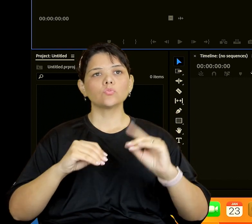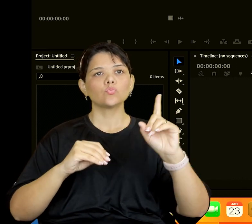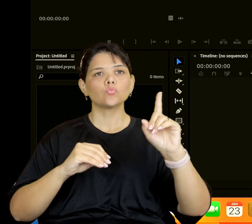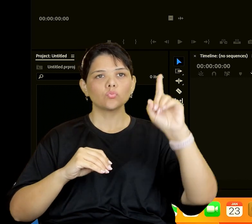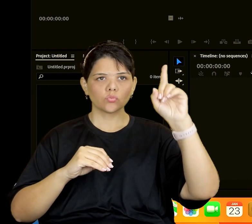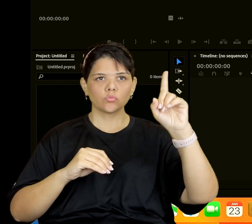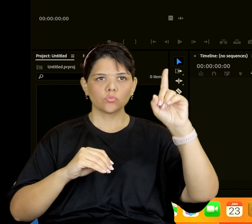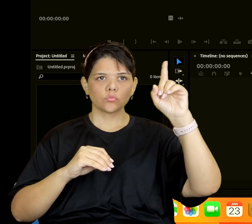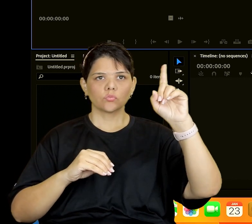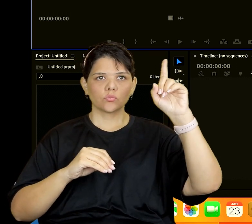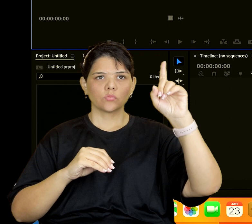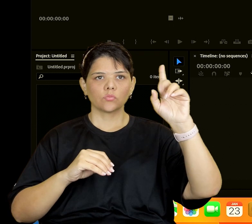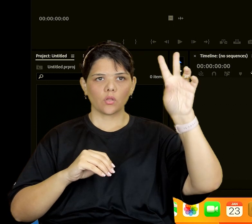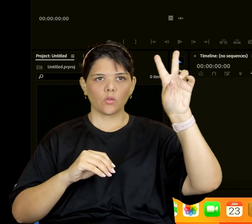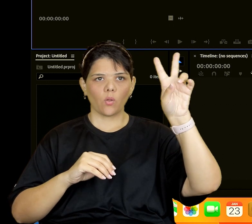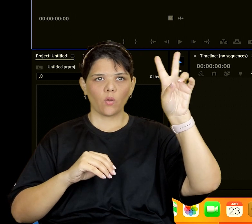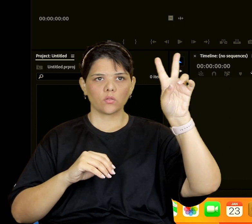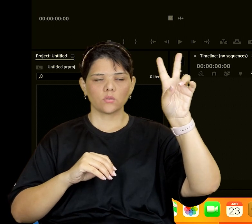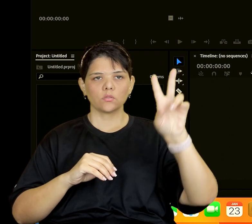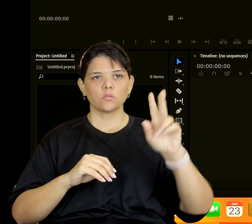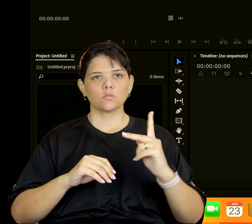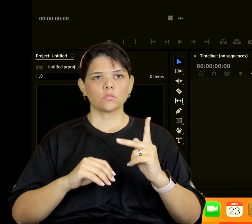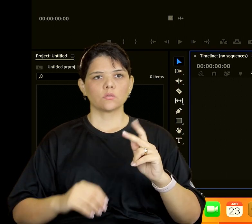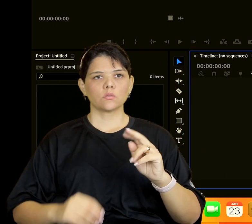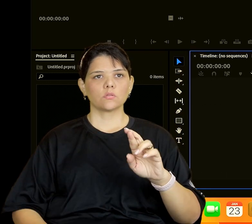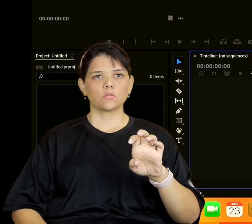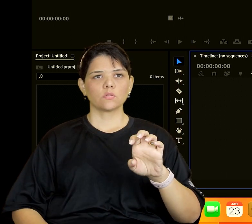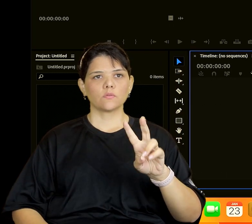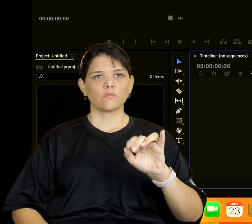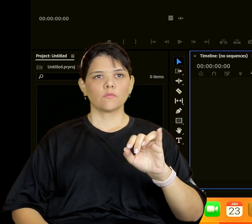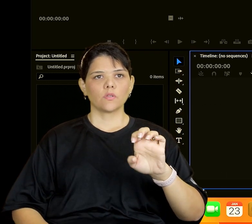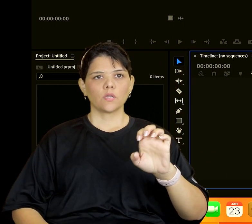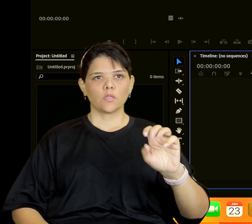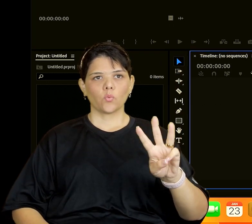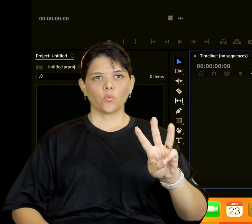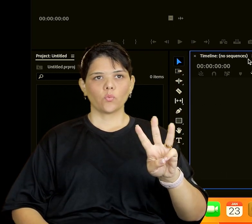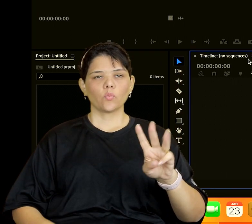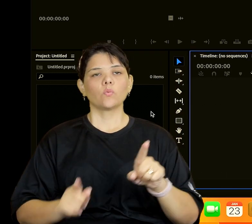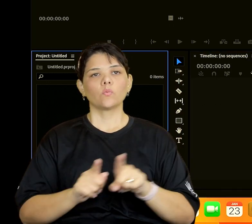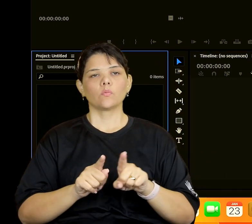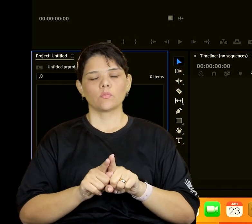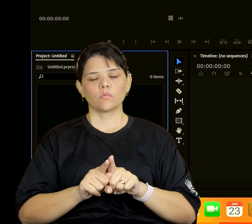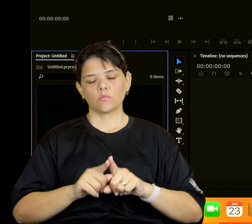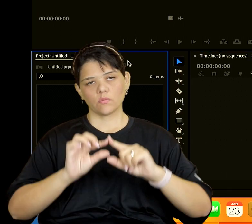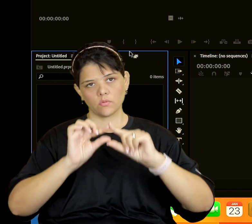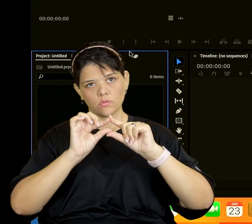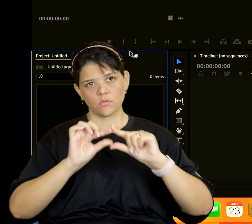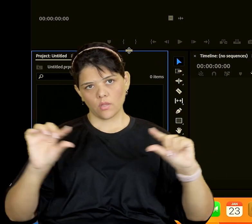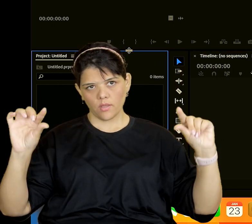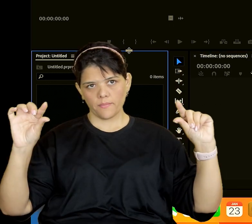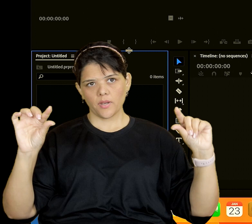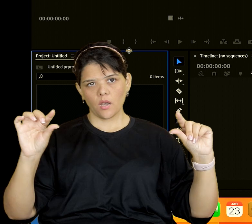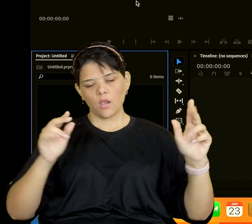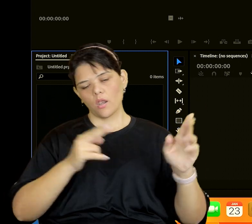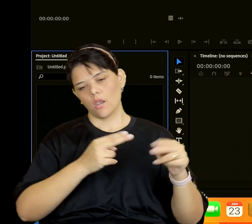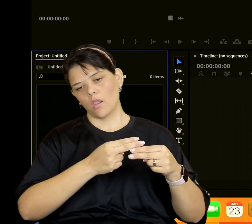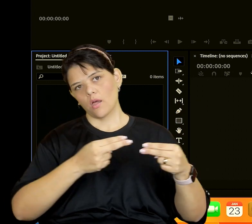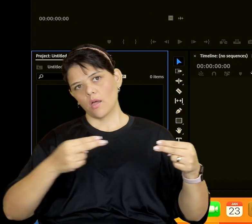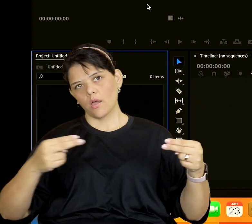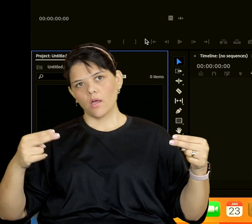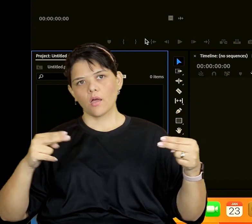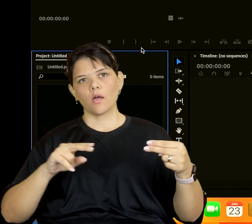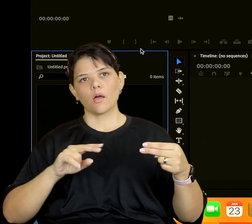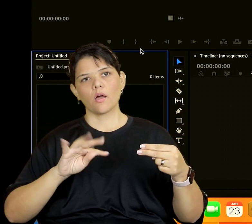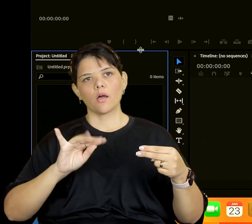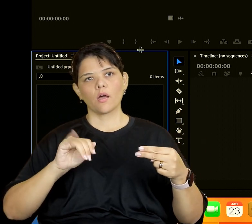monitores de preview, a gente tem a nossa aba de timeline aqui, e a gente tem onde a gente vai jogar os nossos